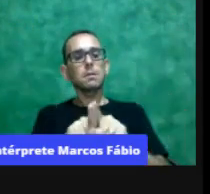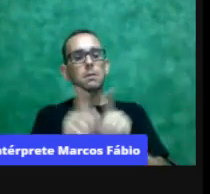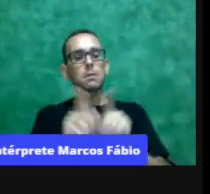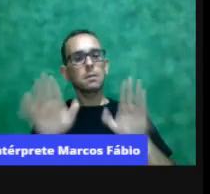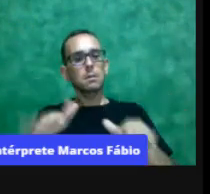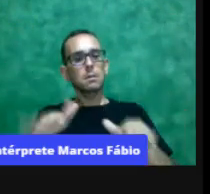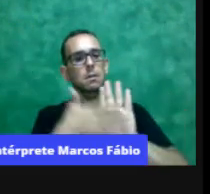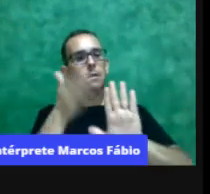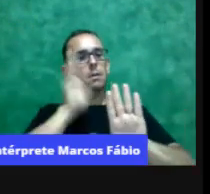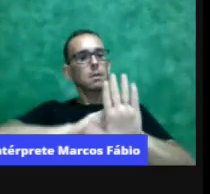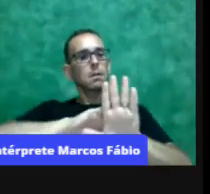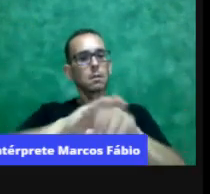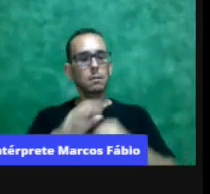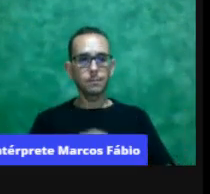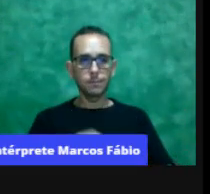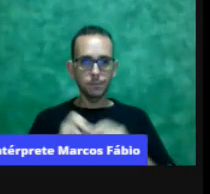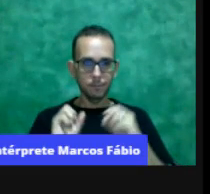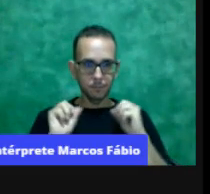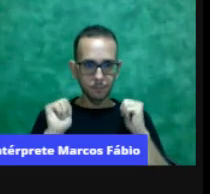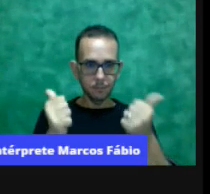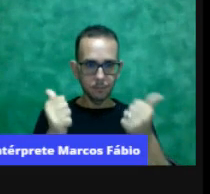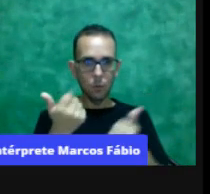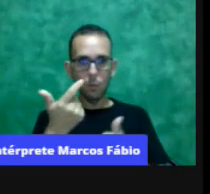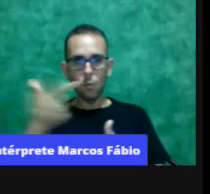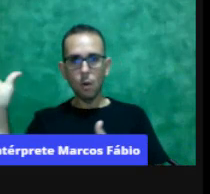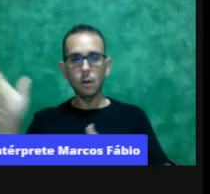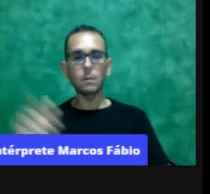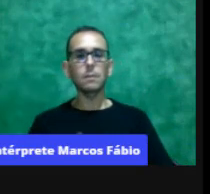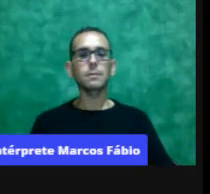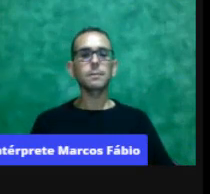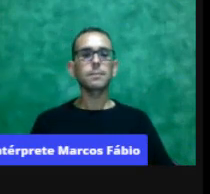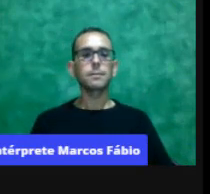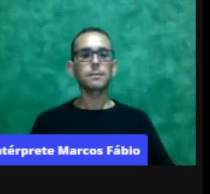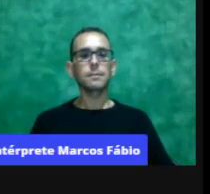atrás. Vamos para o próximo.